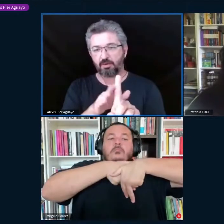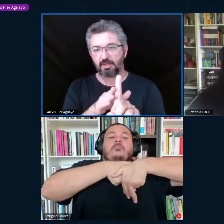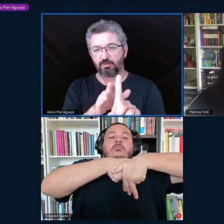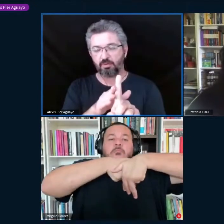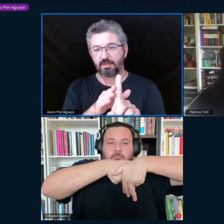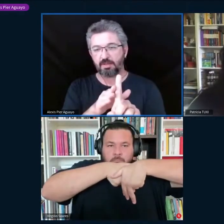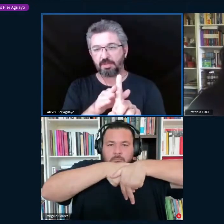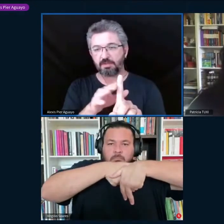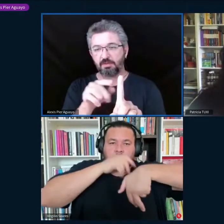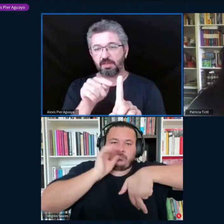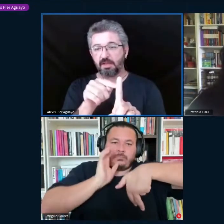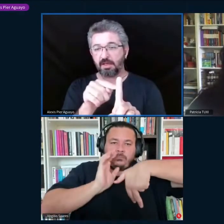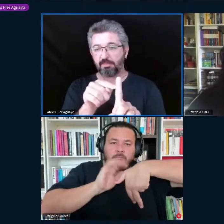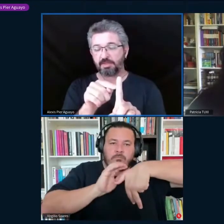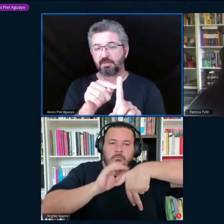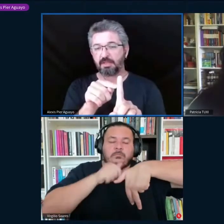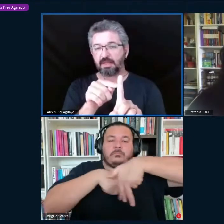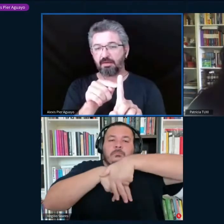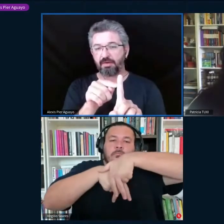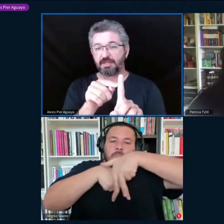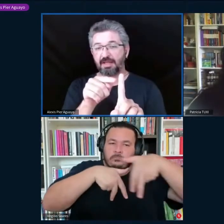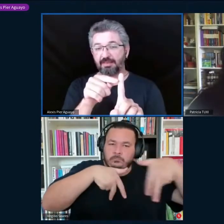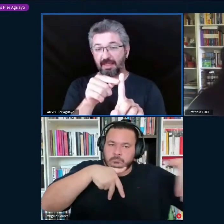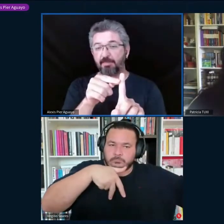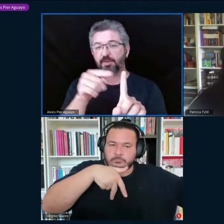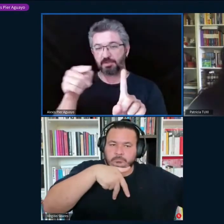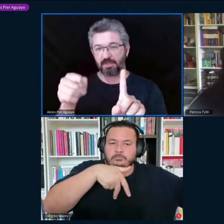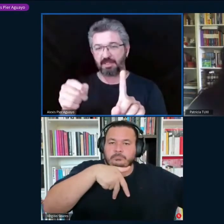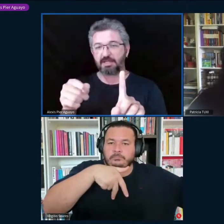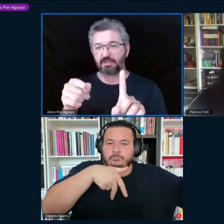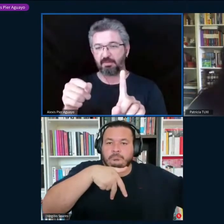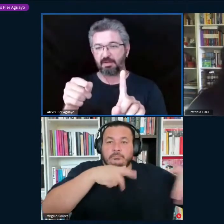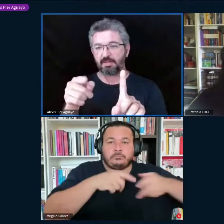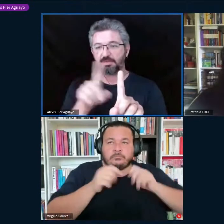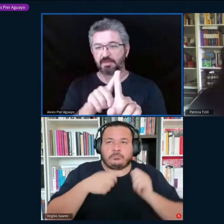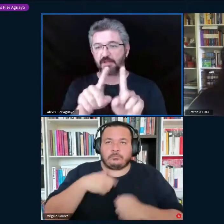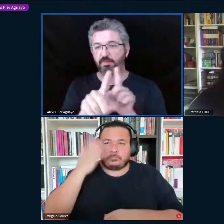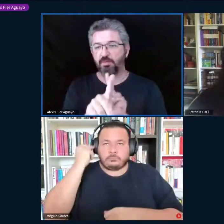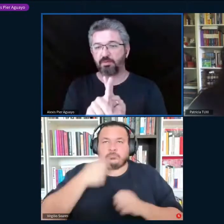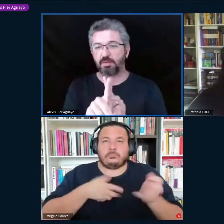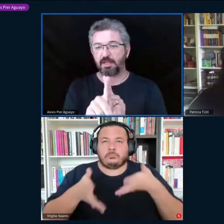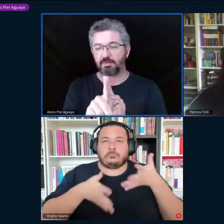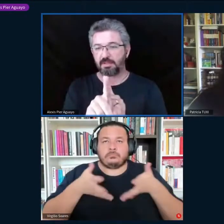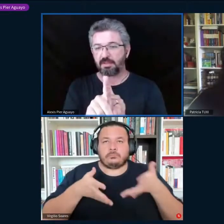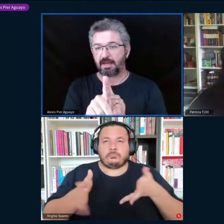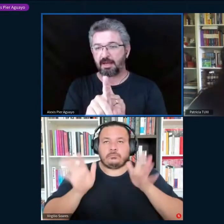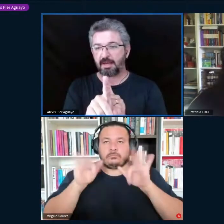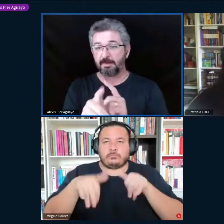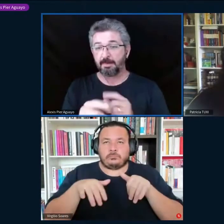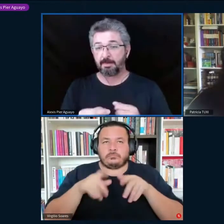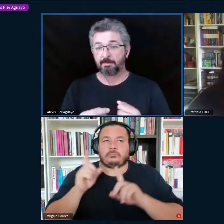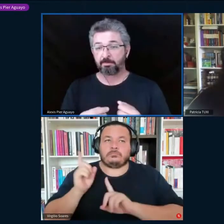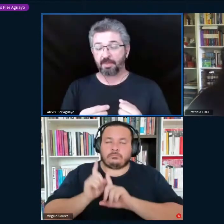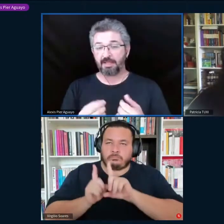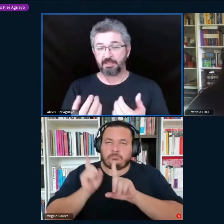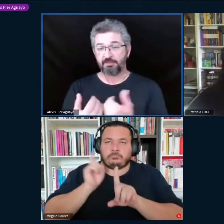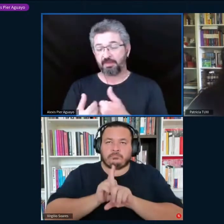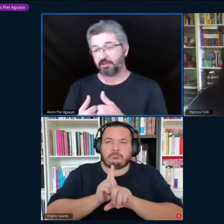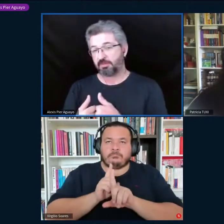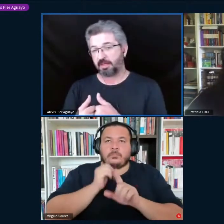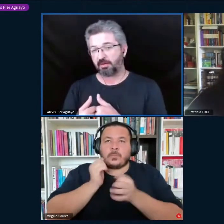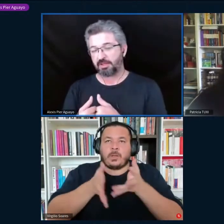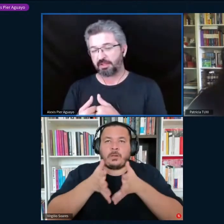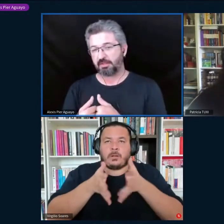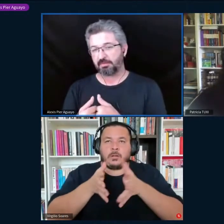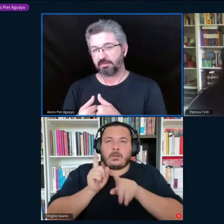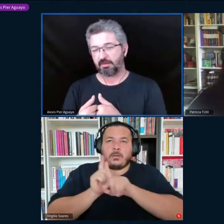parar, ele toca no ombro da pessoa, a pessoa que está na frente, ela tem a possibilidade de terminar o raciocínio para o outro intérprete entrar. A gente